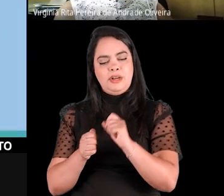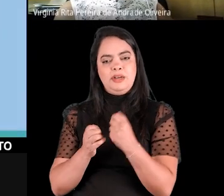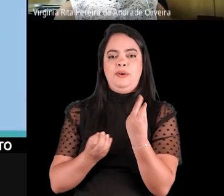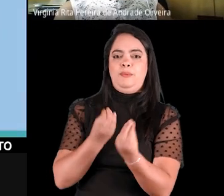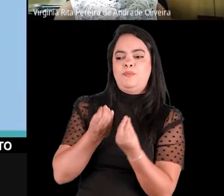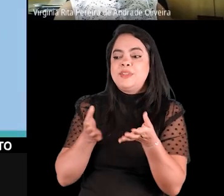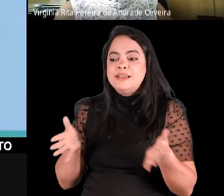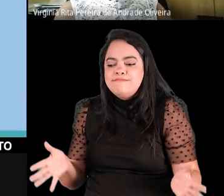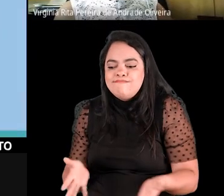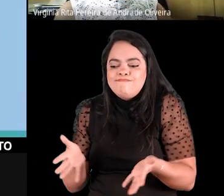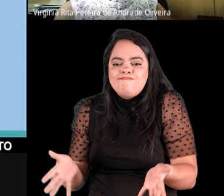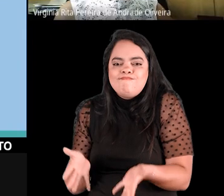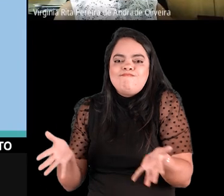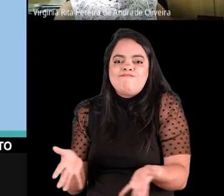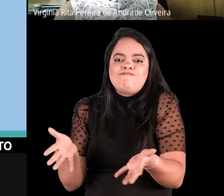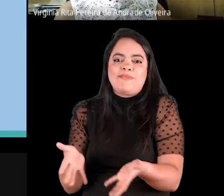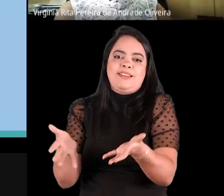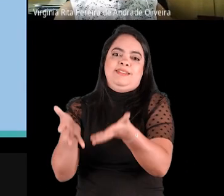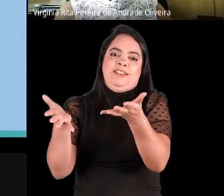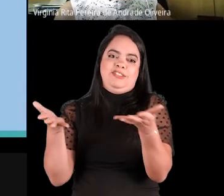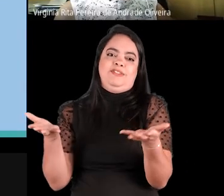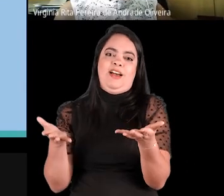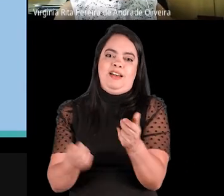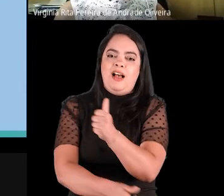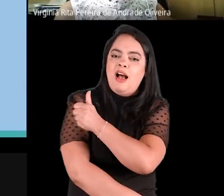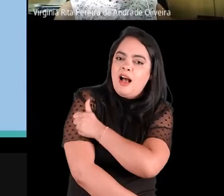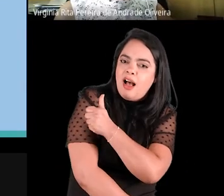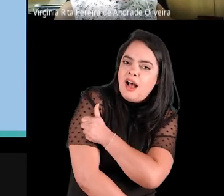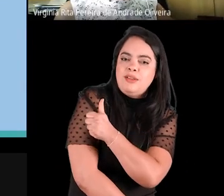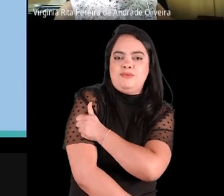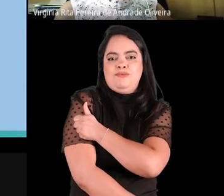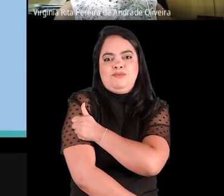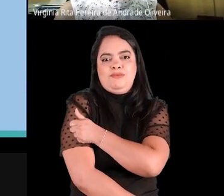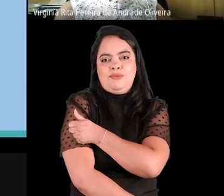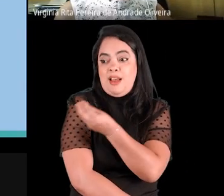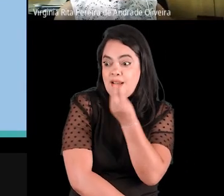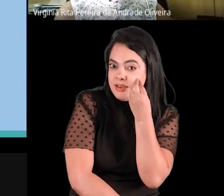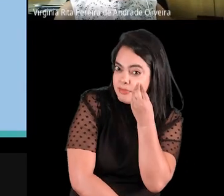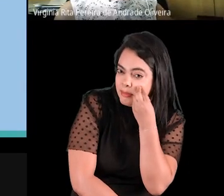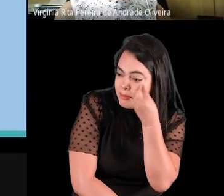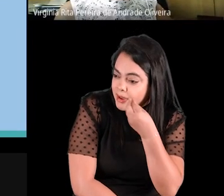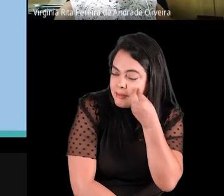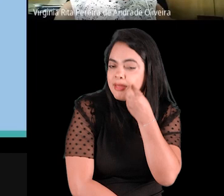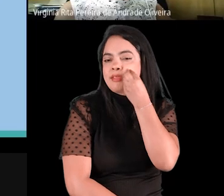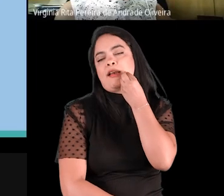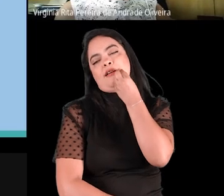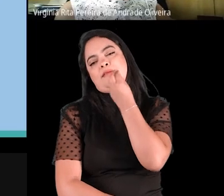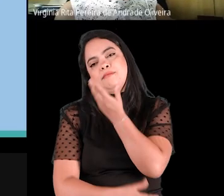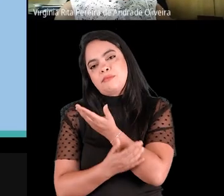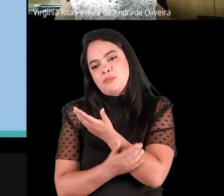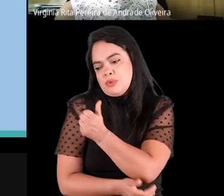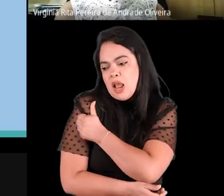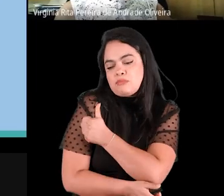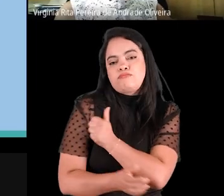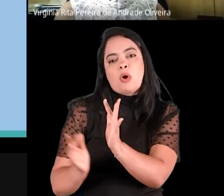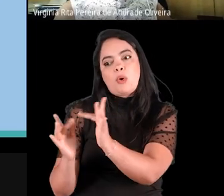tá trazendo isso, colocando isso no contexto dos alunos, que eles pudessem vivenciar essas práticas para que isso se tornasse mais próximo deles,